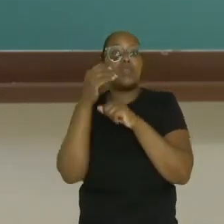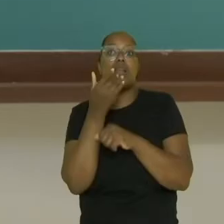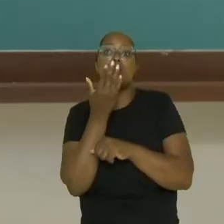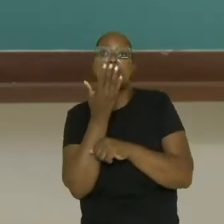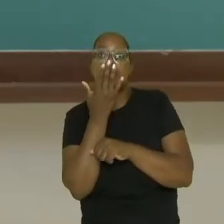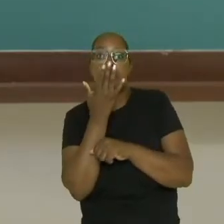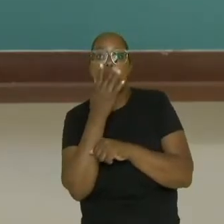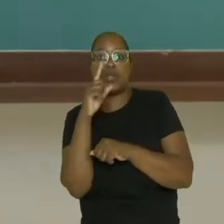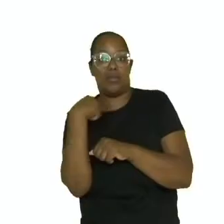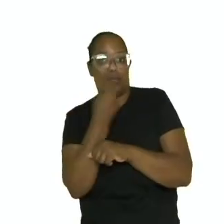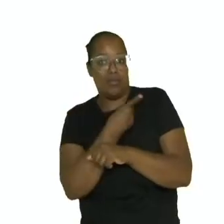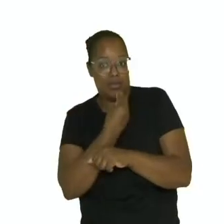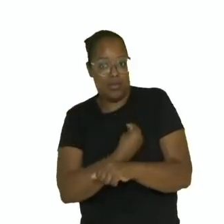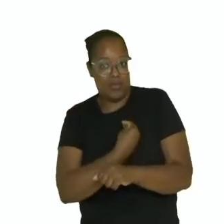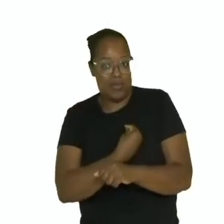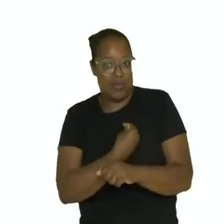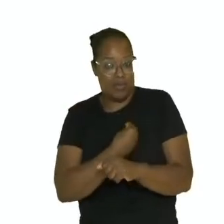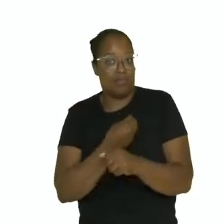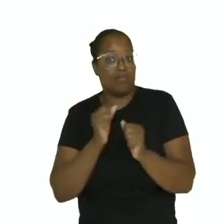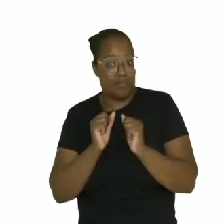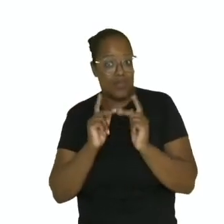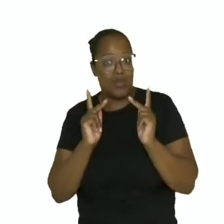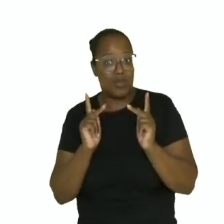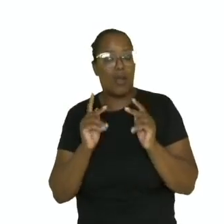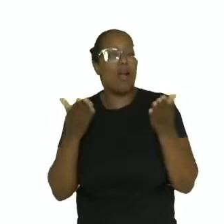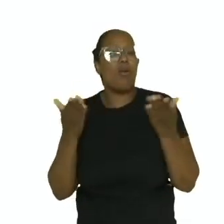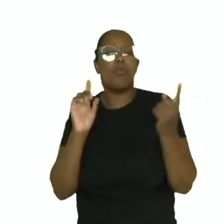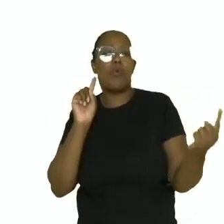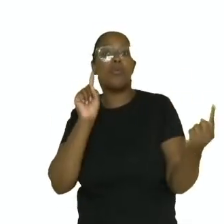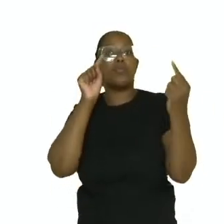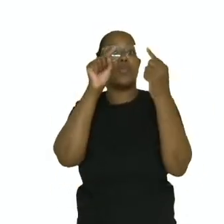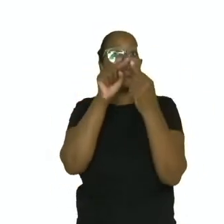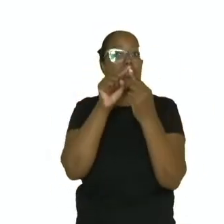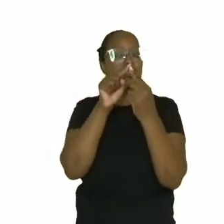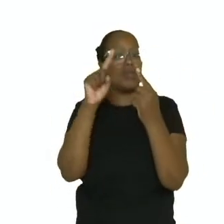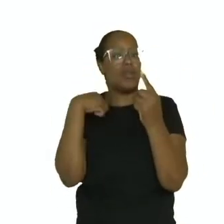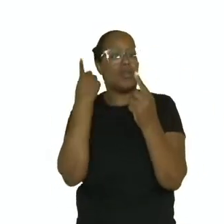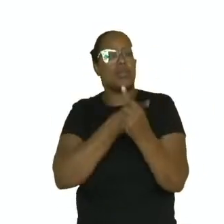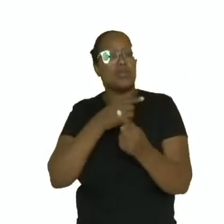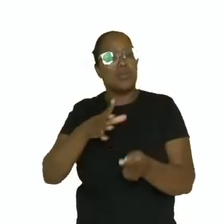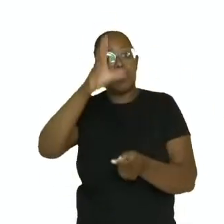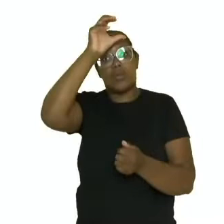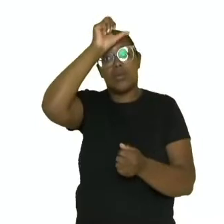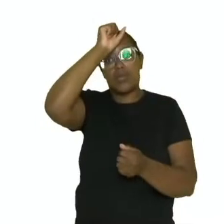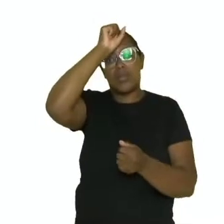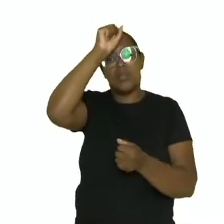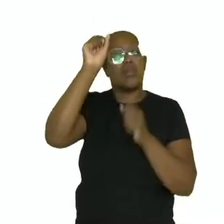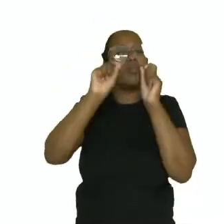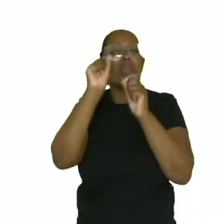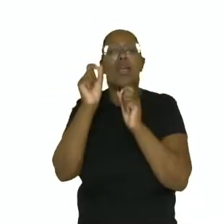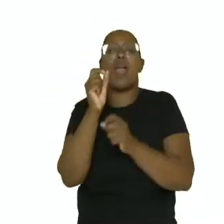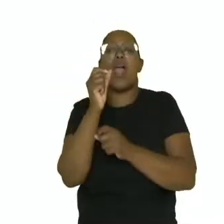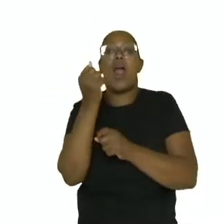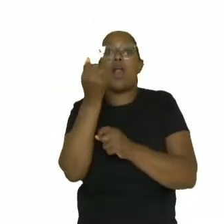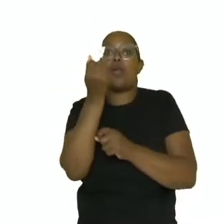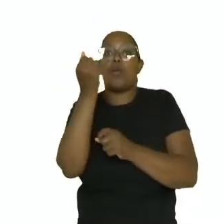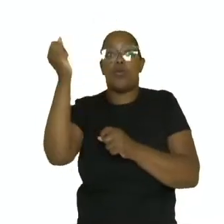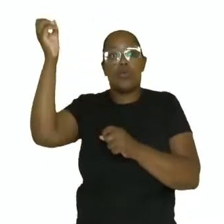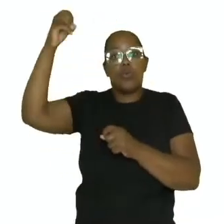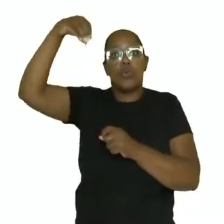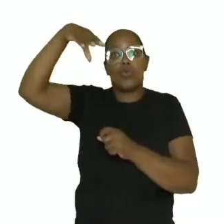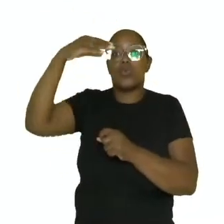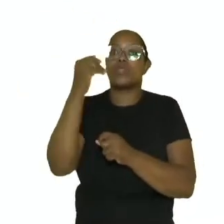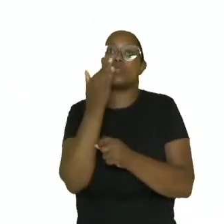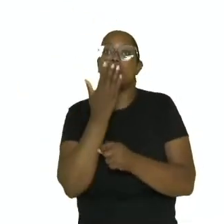nosso cotidiano. Então, como objetivo, nós vamos compreender o que é luz e cor e analisar como elas se manifestam